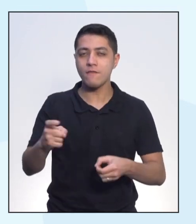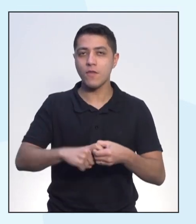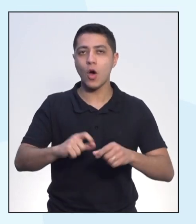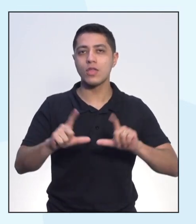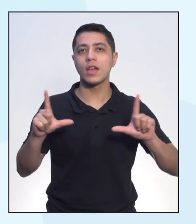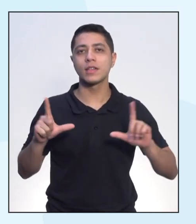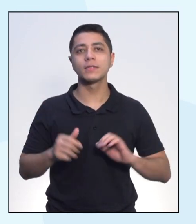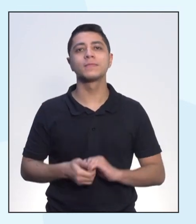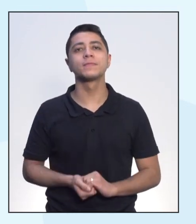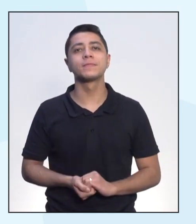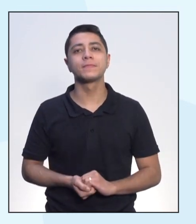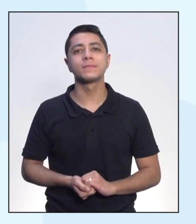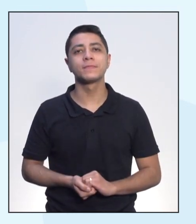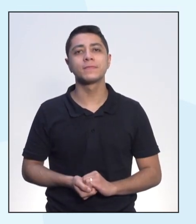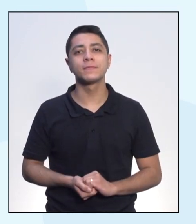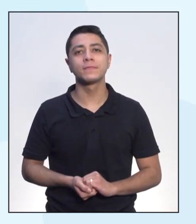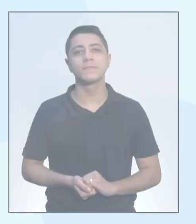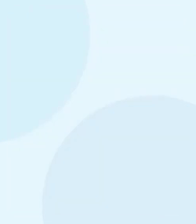volta.